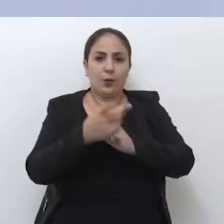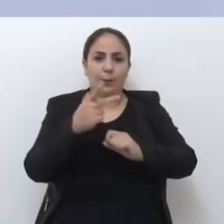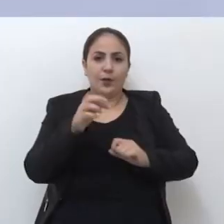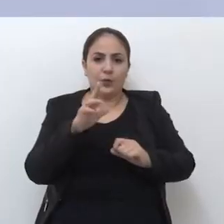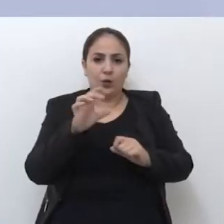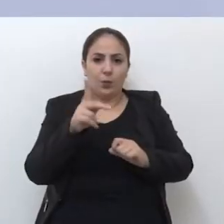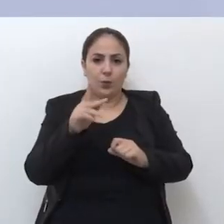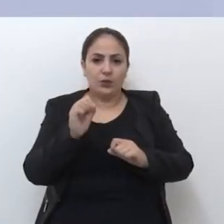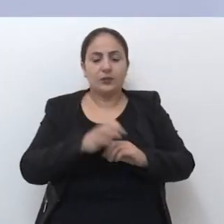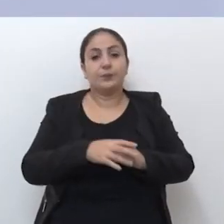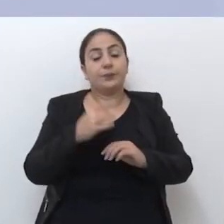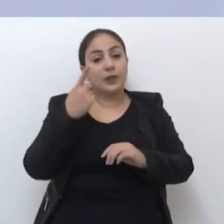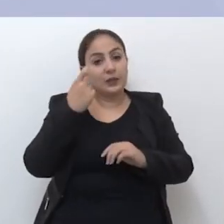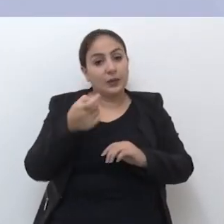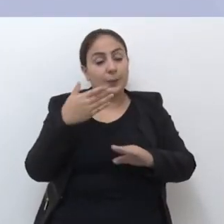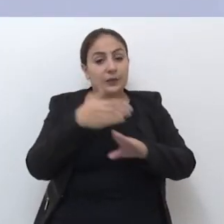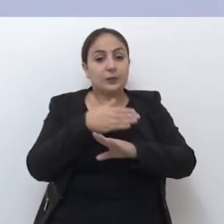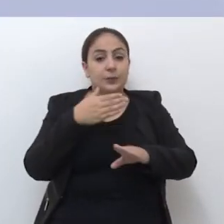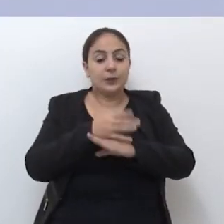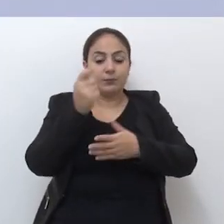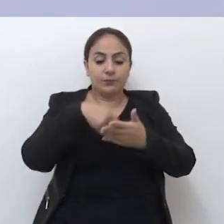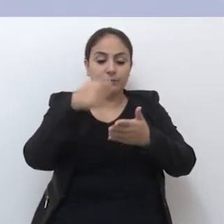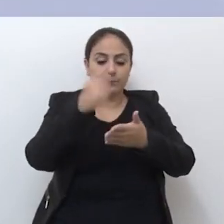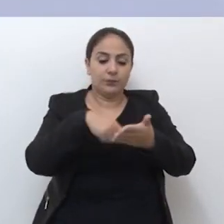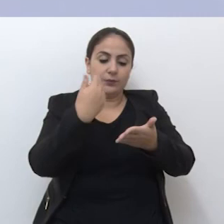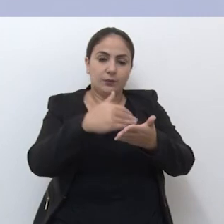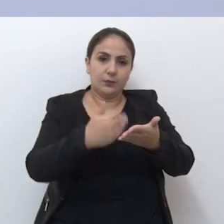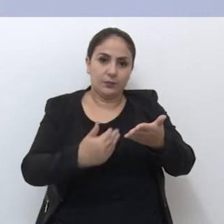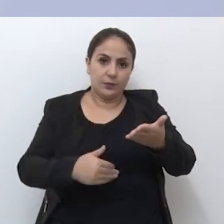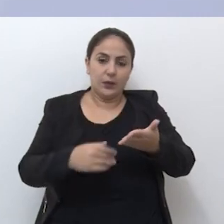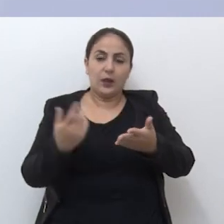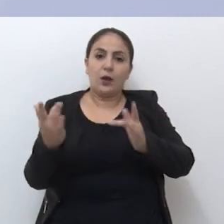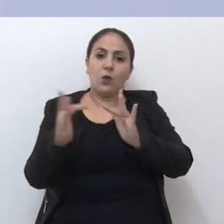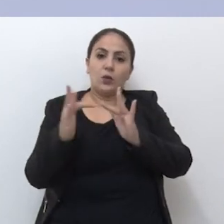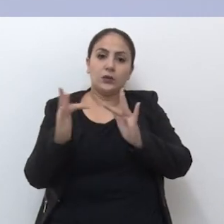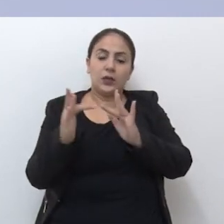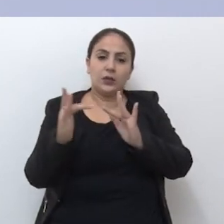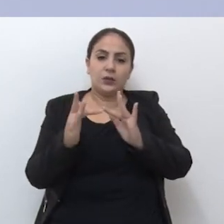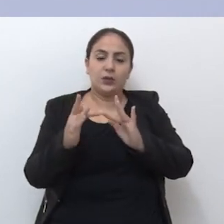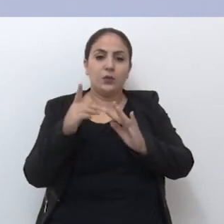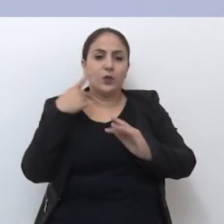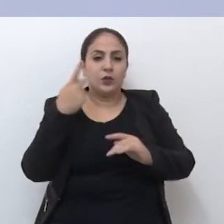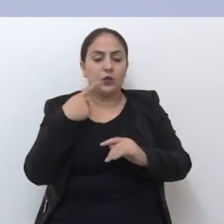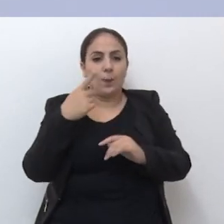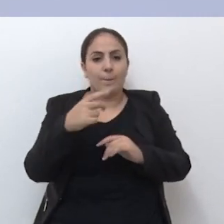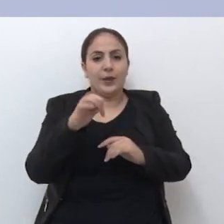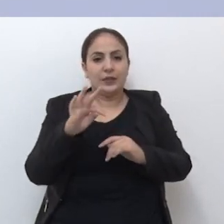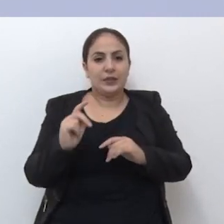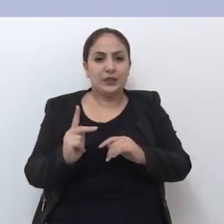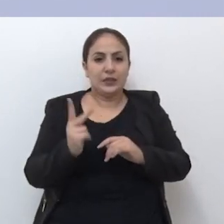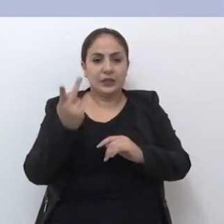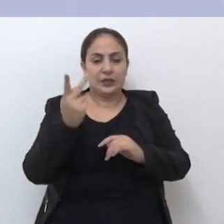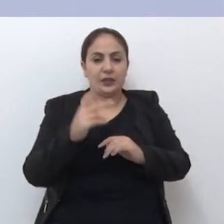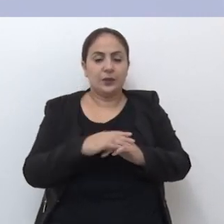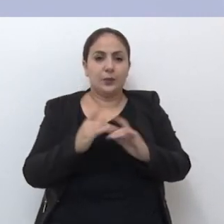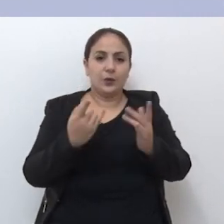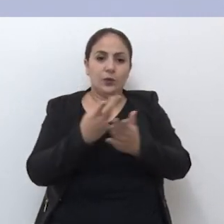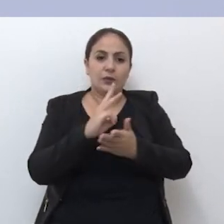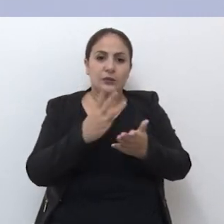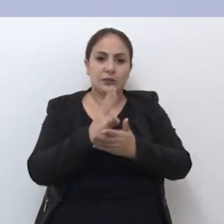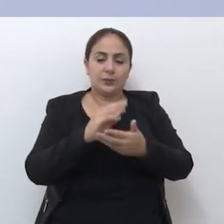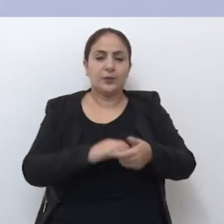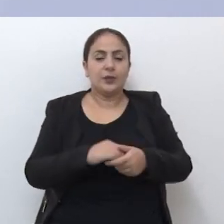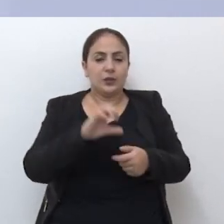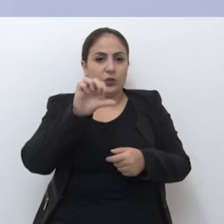Petrópolis. Os interessados em participar do abaixo-assinado devem entrar em contato com o vereador Patrick Cavalcante